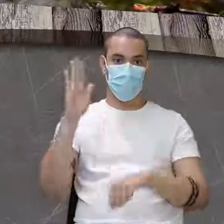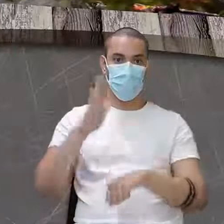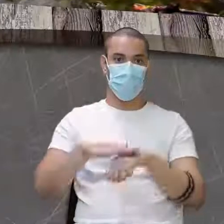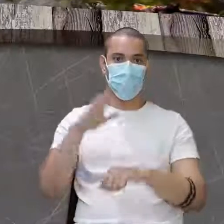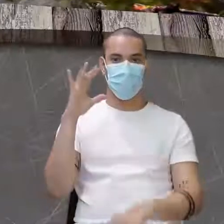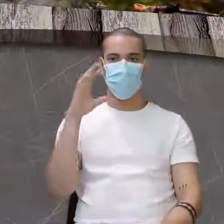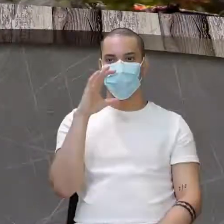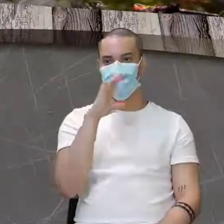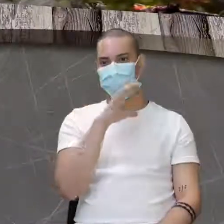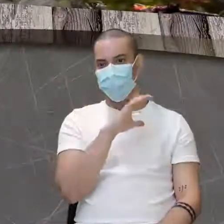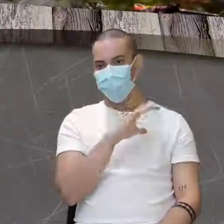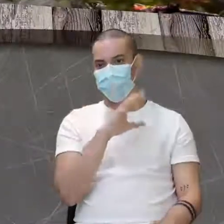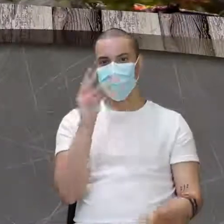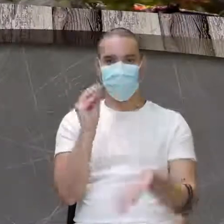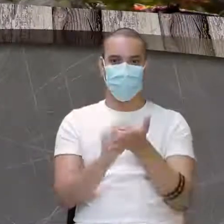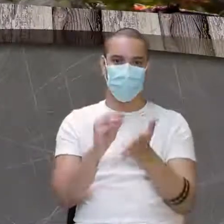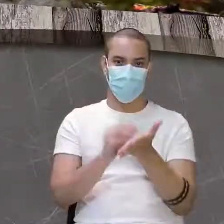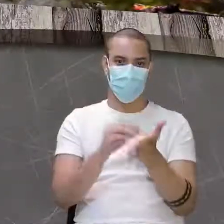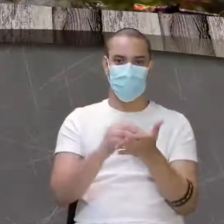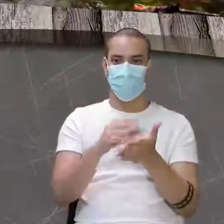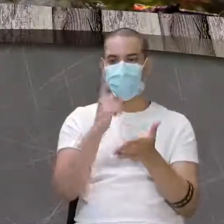todo esse distúrbio